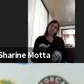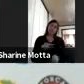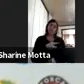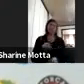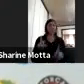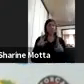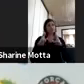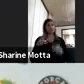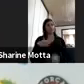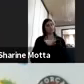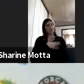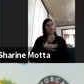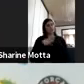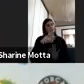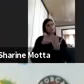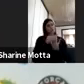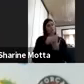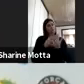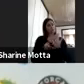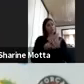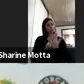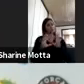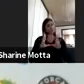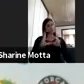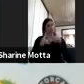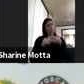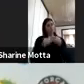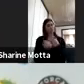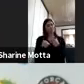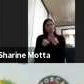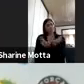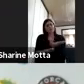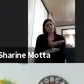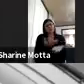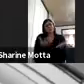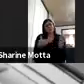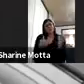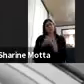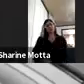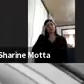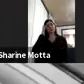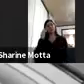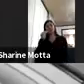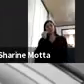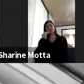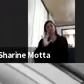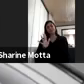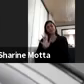conteúdo da melhor forma possível. Um grande abraço a todos e até amanhã.